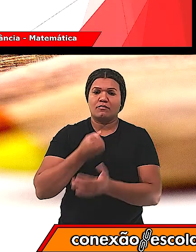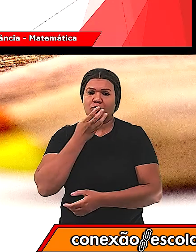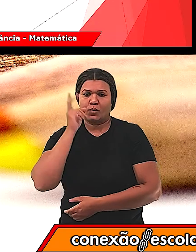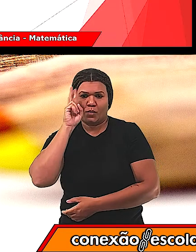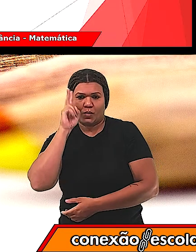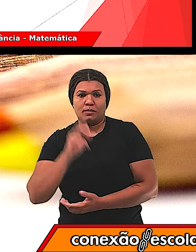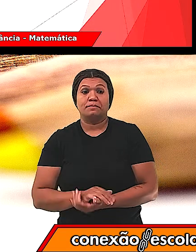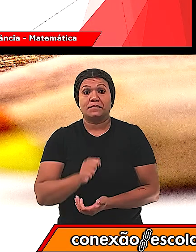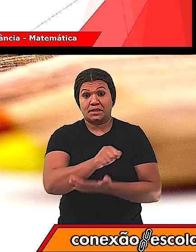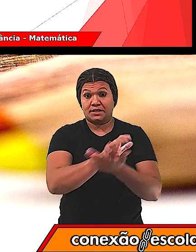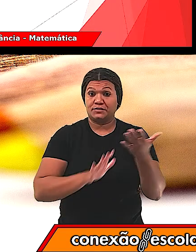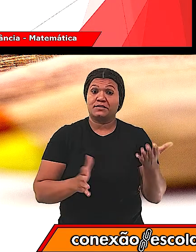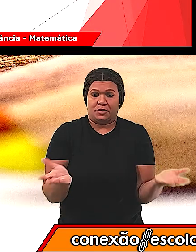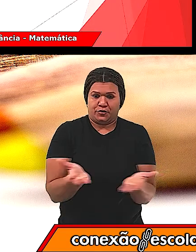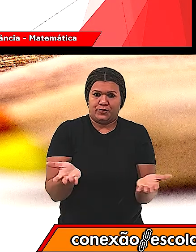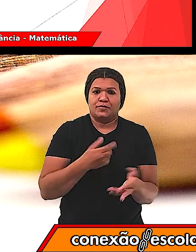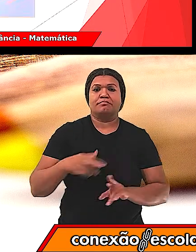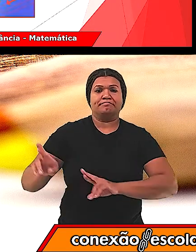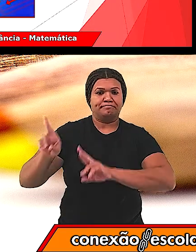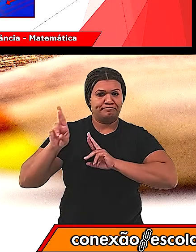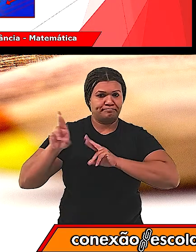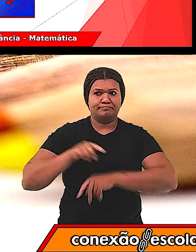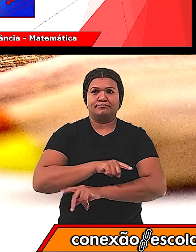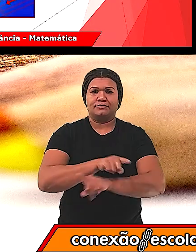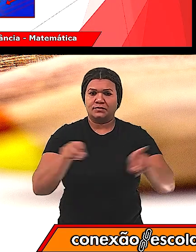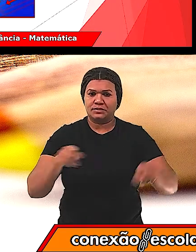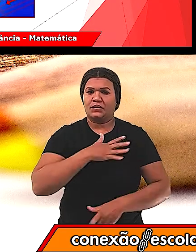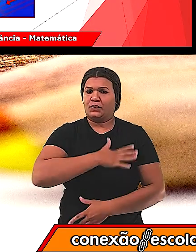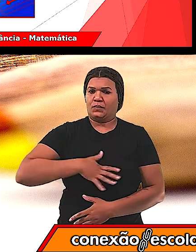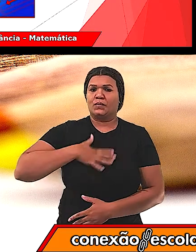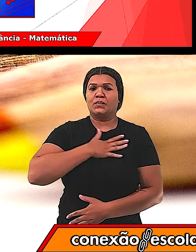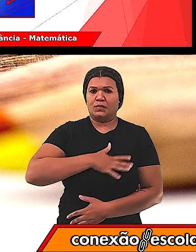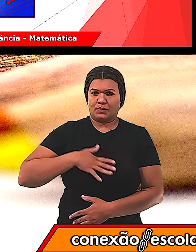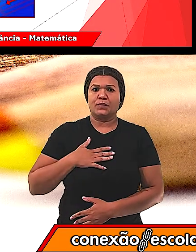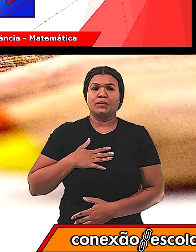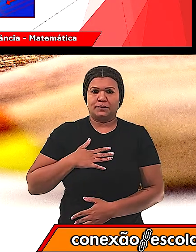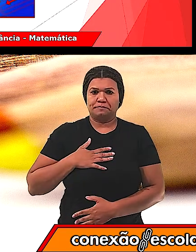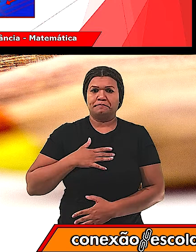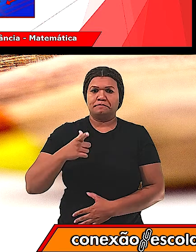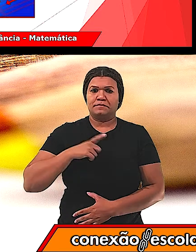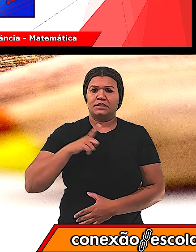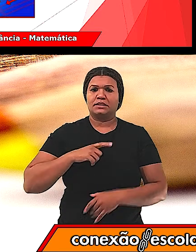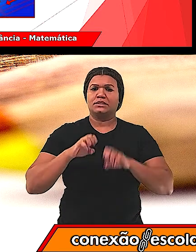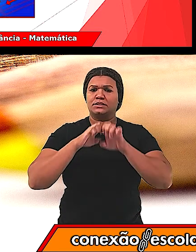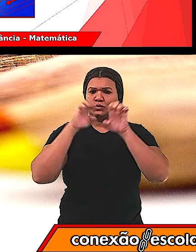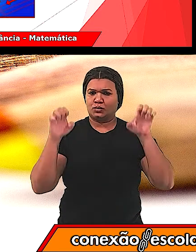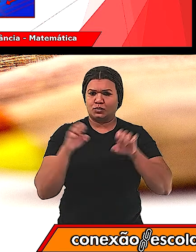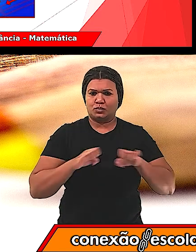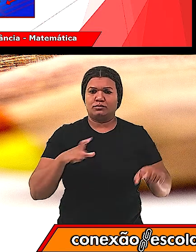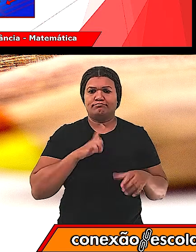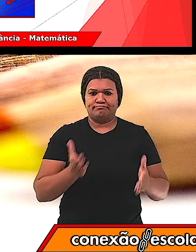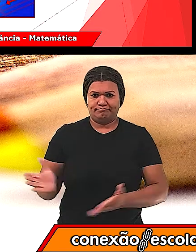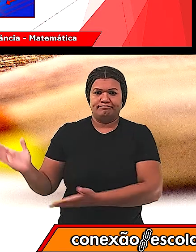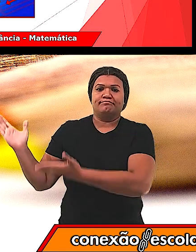a atividade do dia. Eu espero que vocês tenham gostado. As habilidades estruturantes dessa aula são essas que